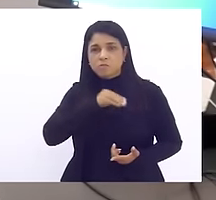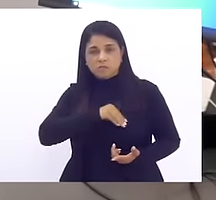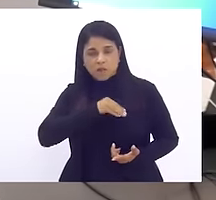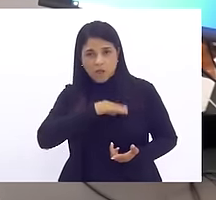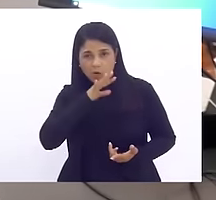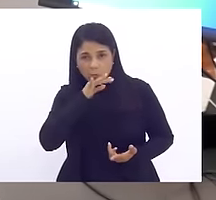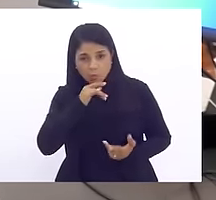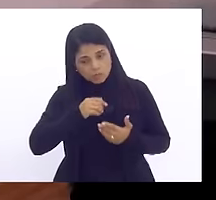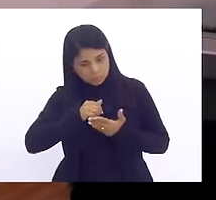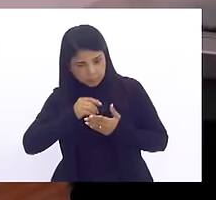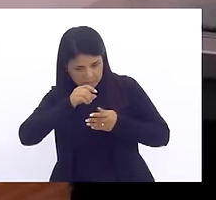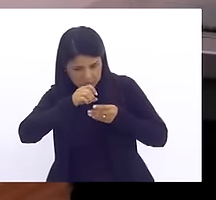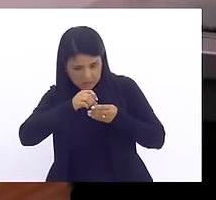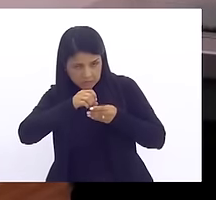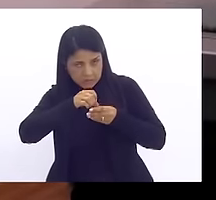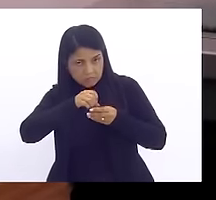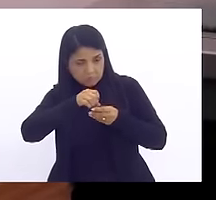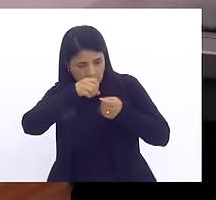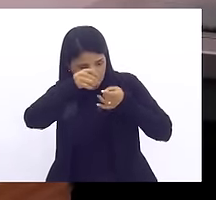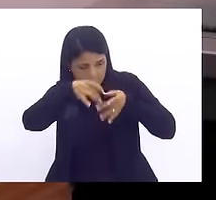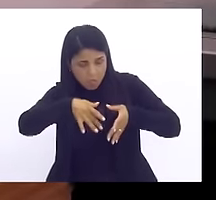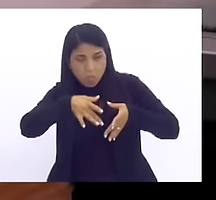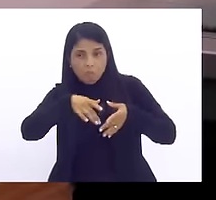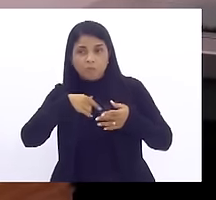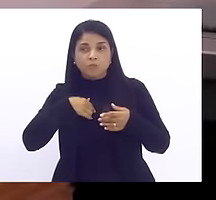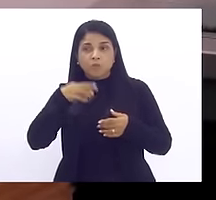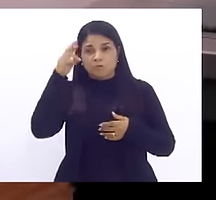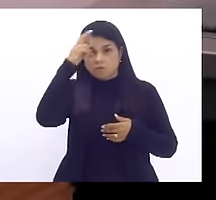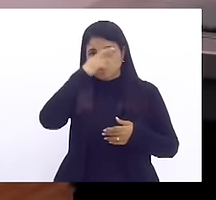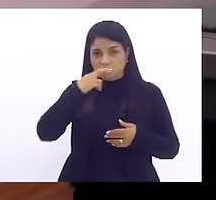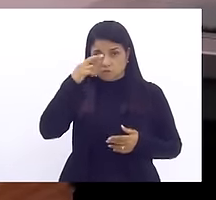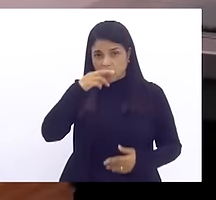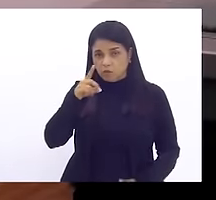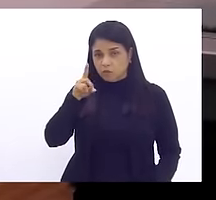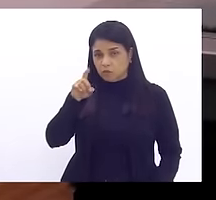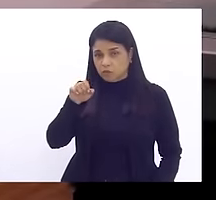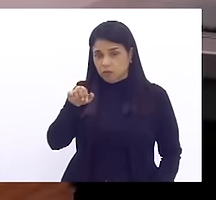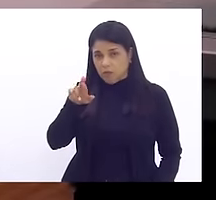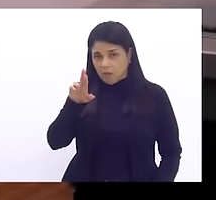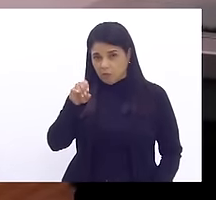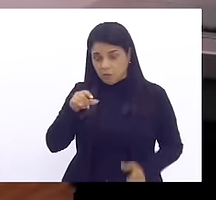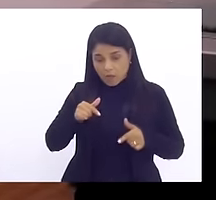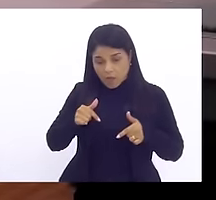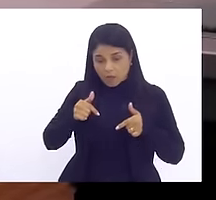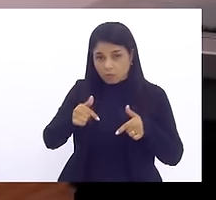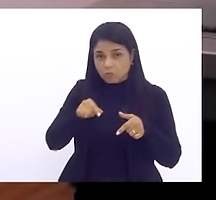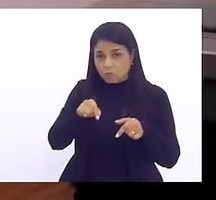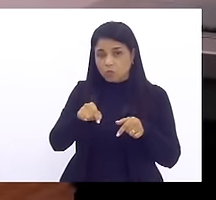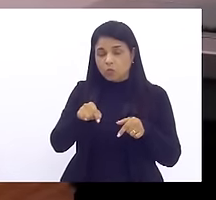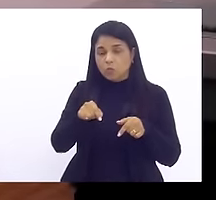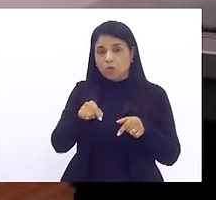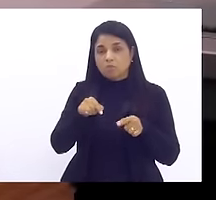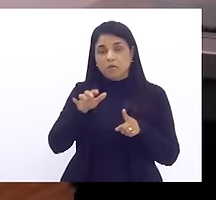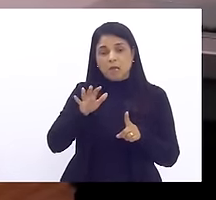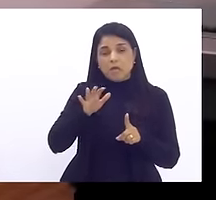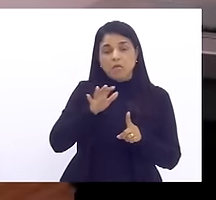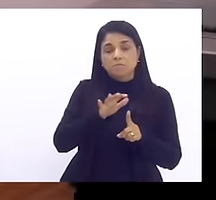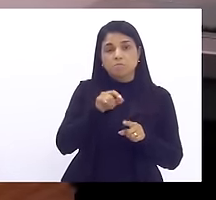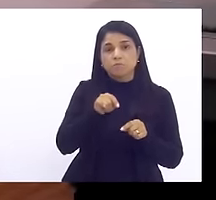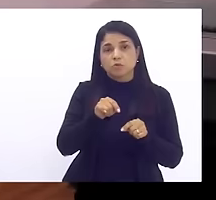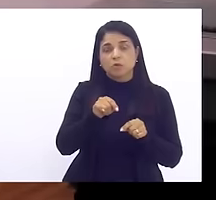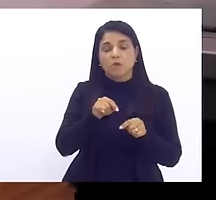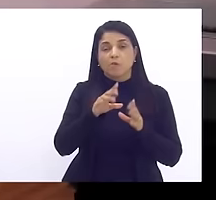os fiscais do Detro eles atuam para reprimir uma das atribuições dele eles trabalham para reprimir o transporte